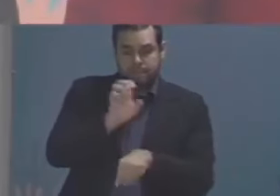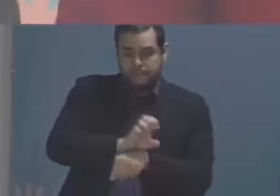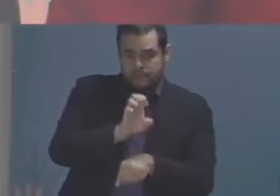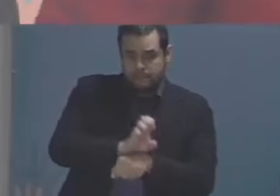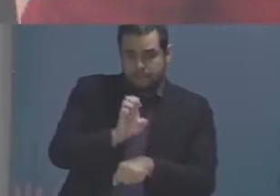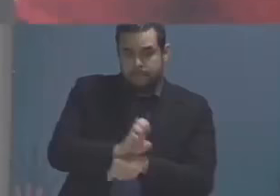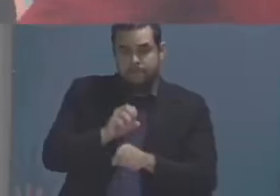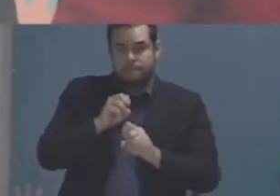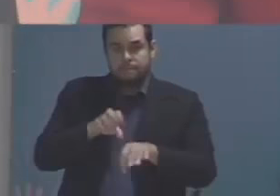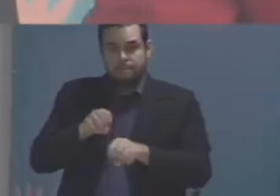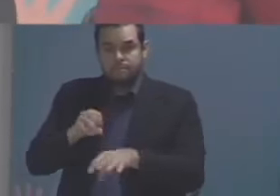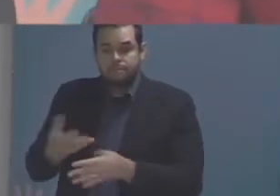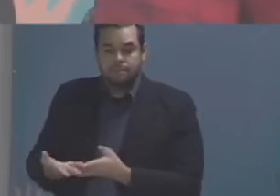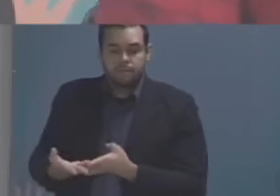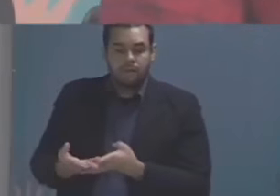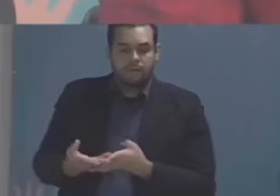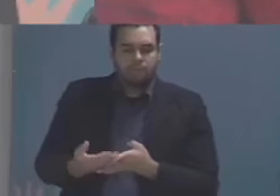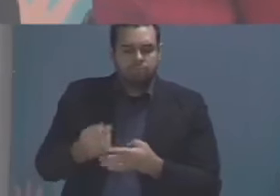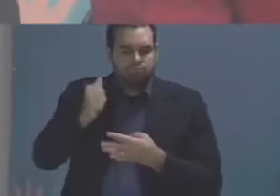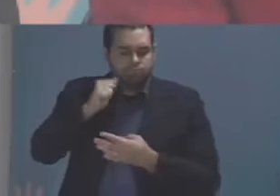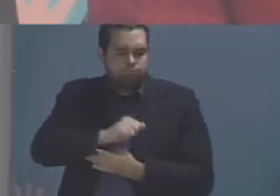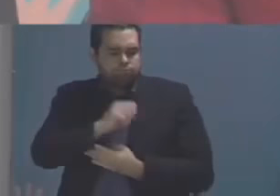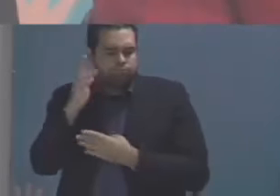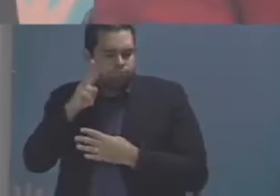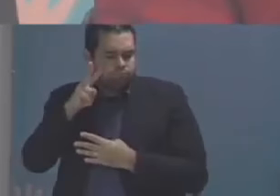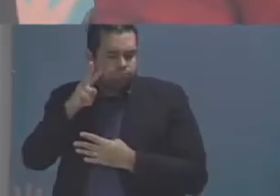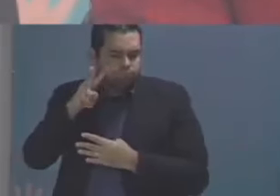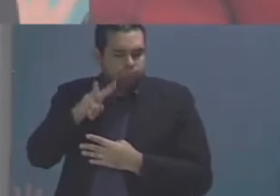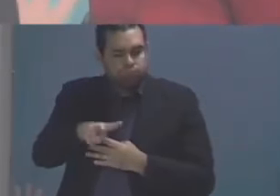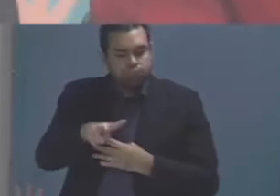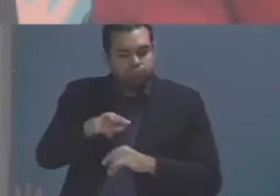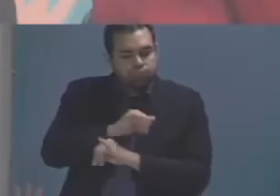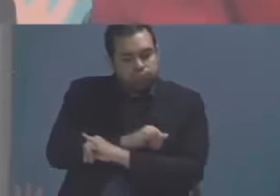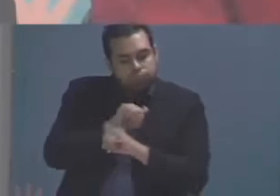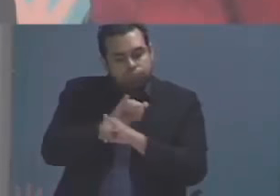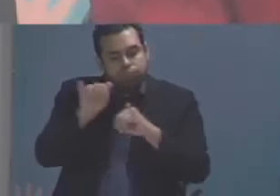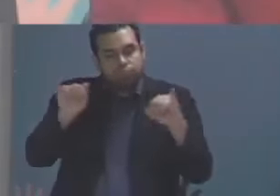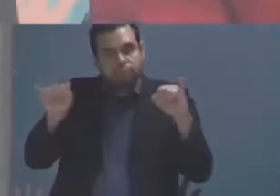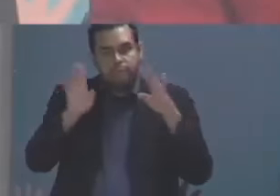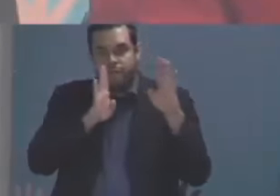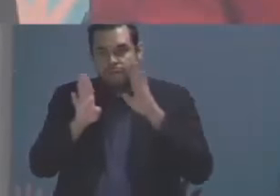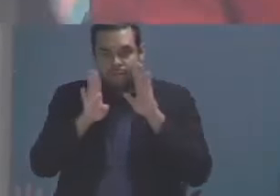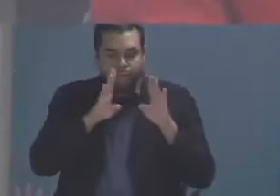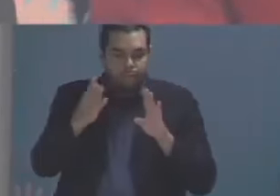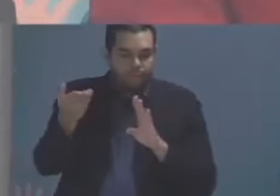treinamento. Em uma imagem de divulgação da campanha nas redes sociais,